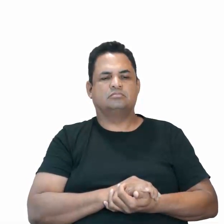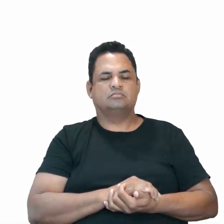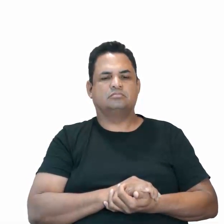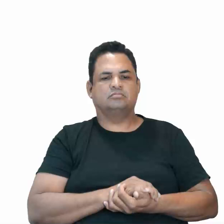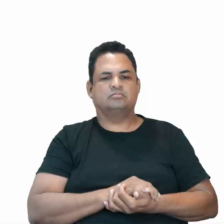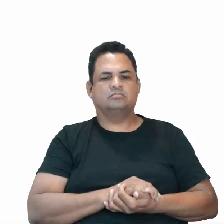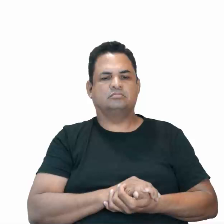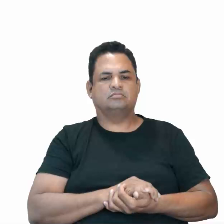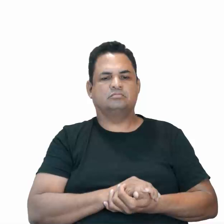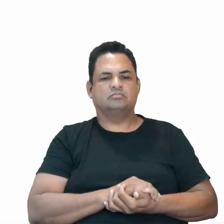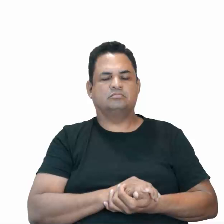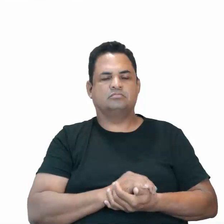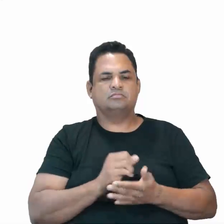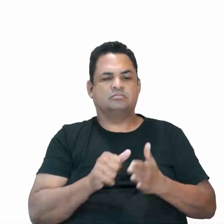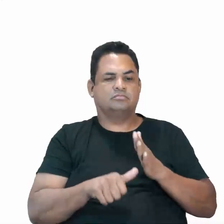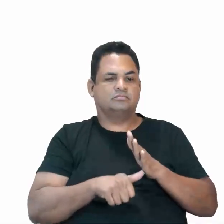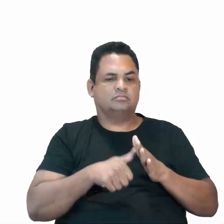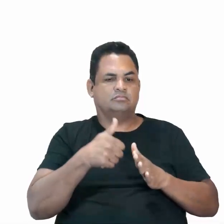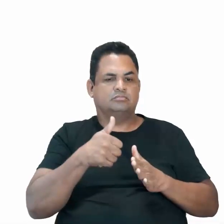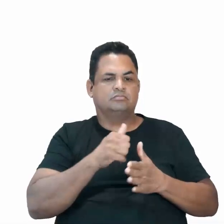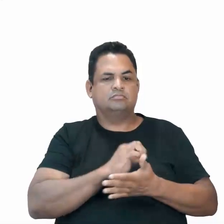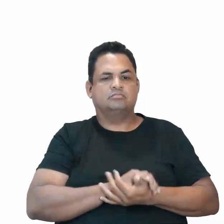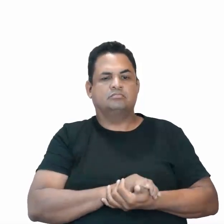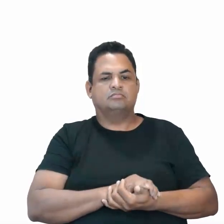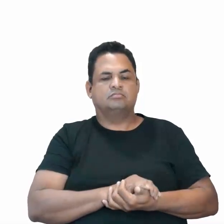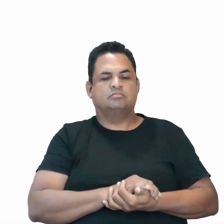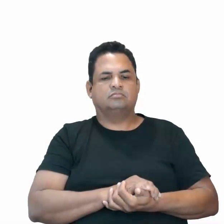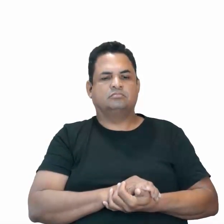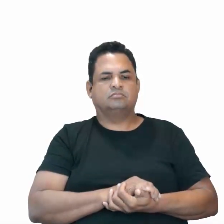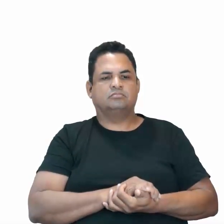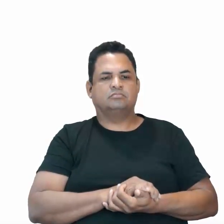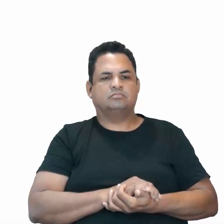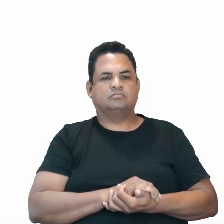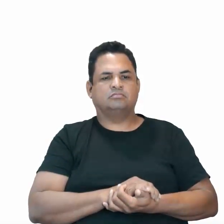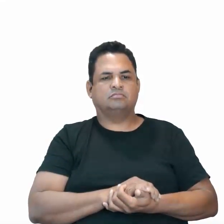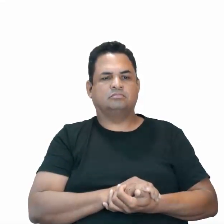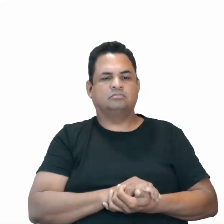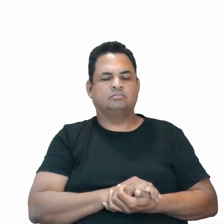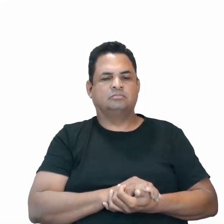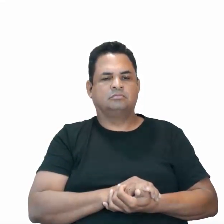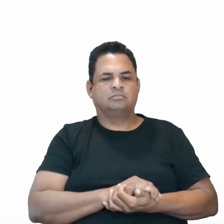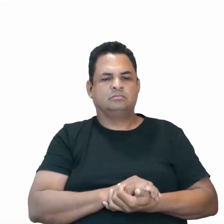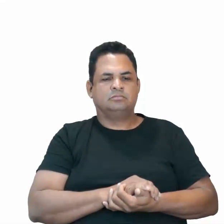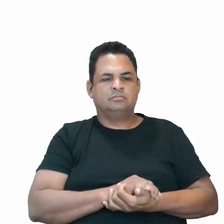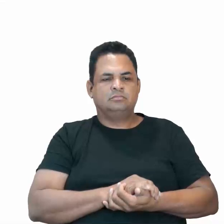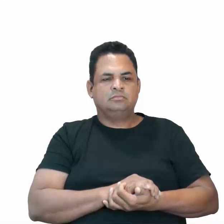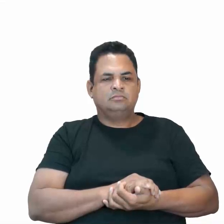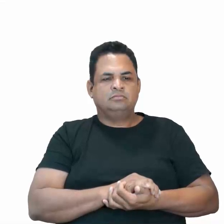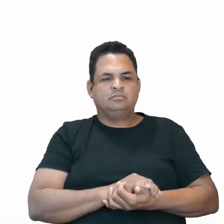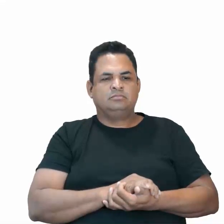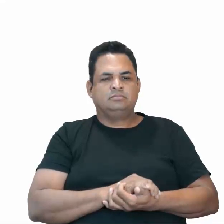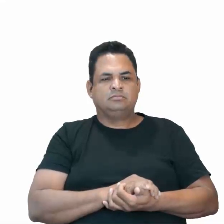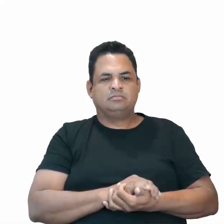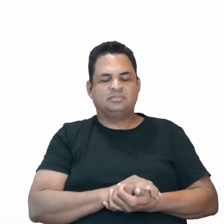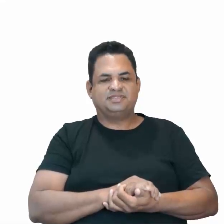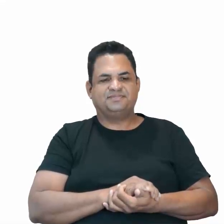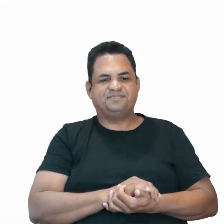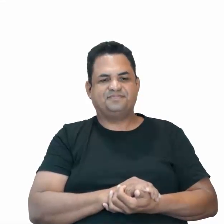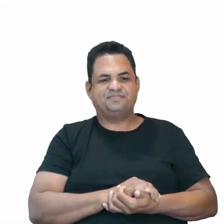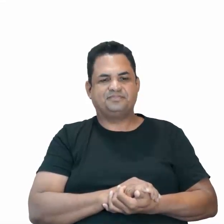Isso, primeiro juntar os dois, né? Justamente. Aí, juntou. Aí, agora vai aparecer os elétrons, né? Aproxima,